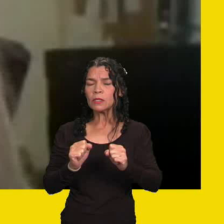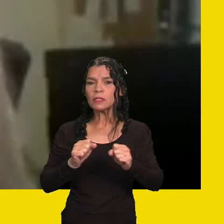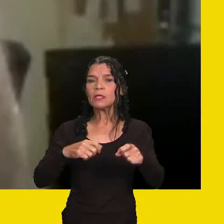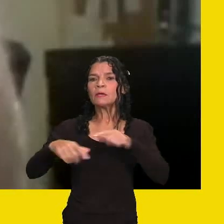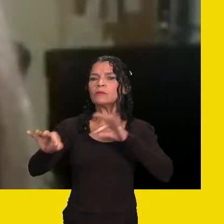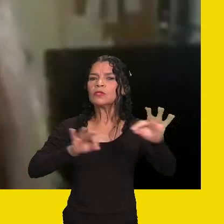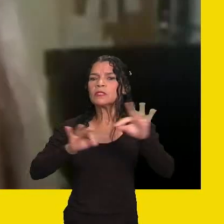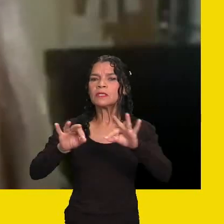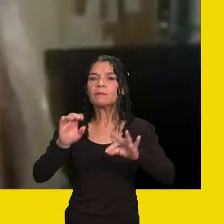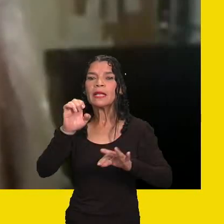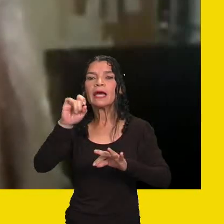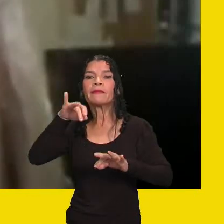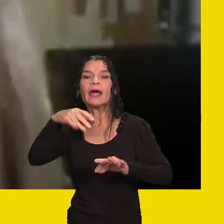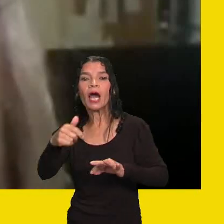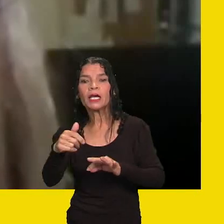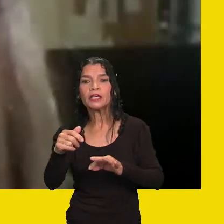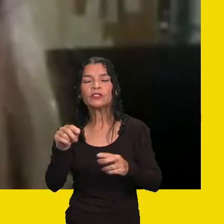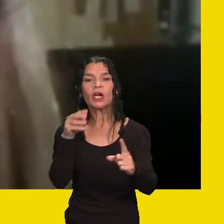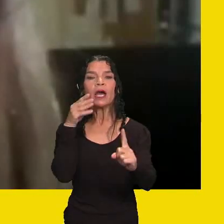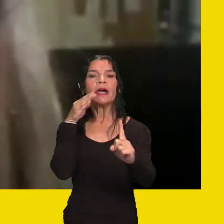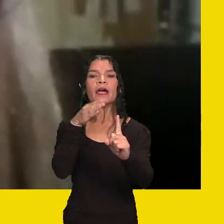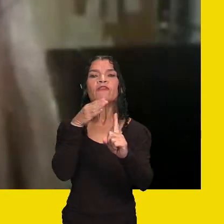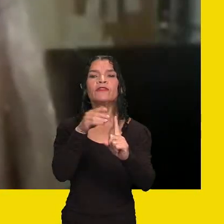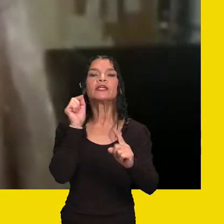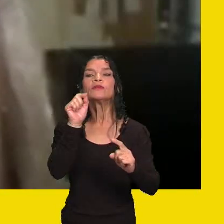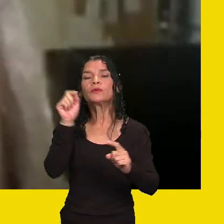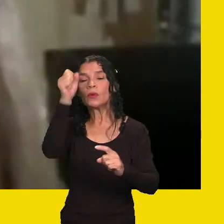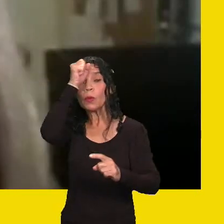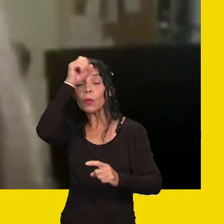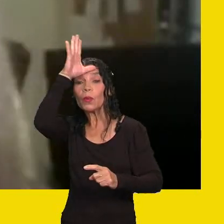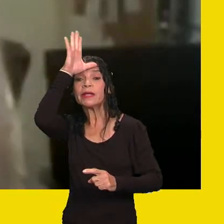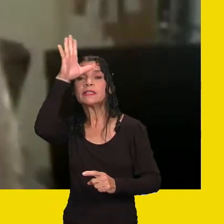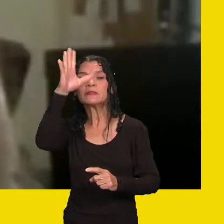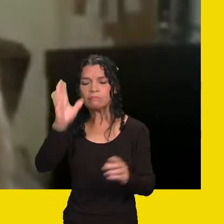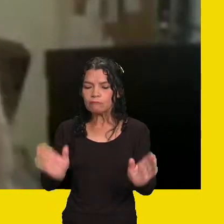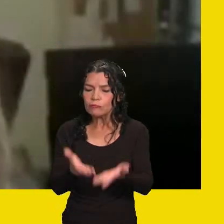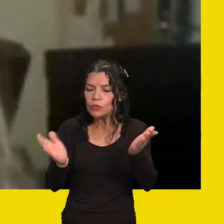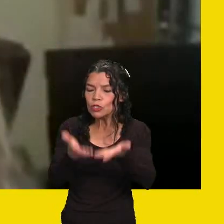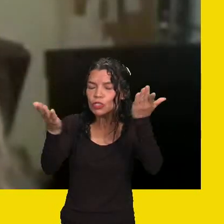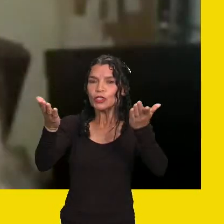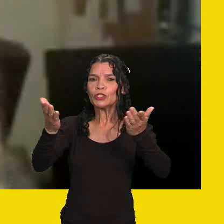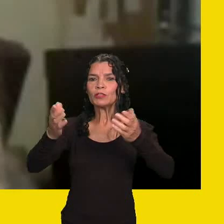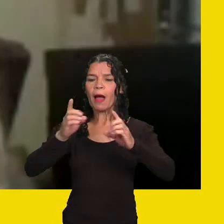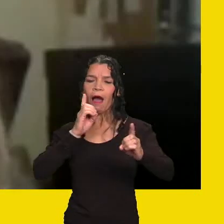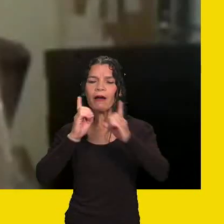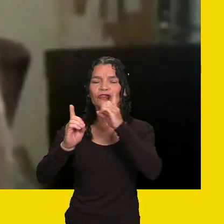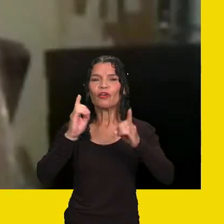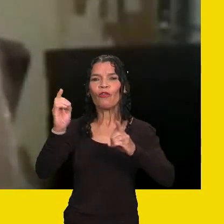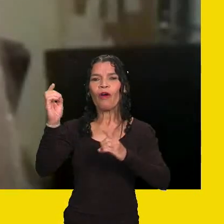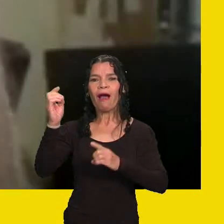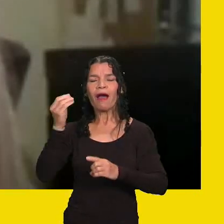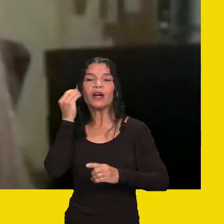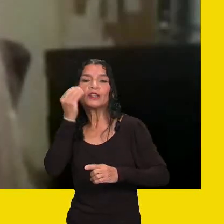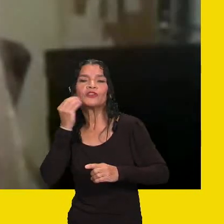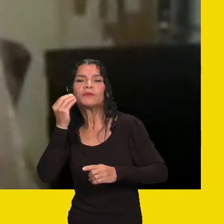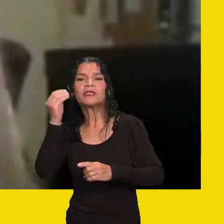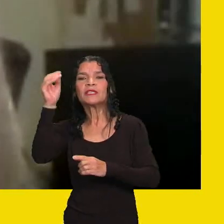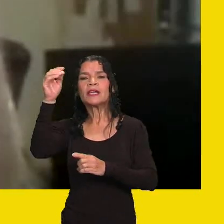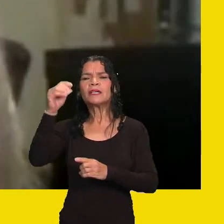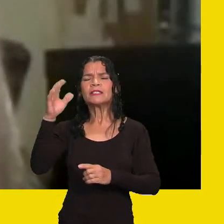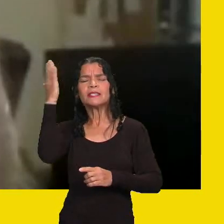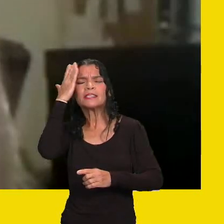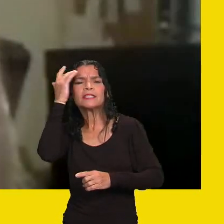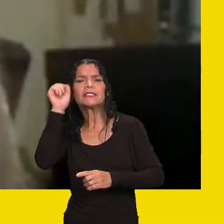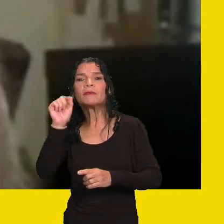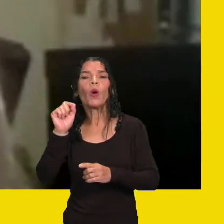EJA, referente ao conhecimento, tá? Estimulá-los a dialogar sobre as suas experiências e saberes, assim